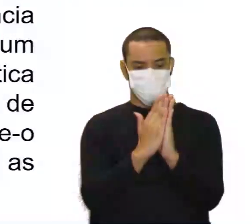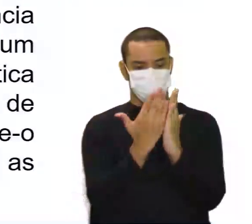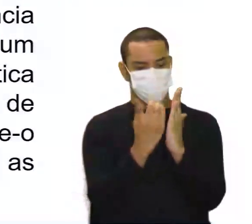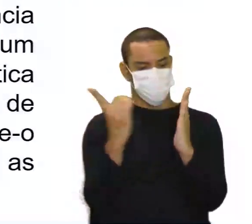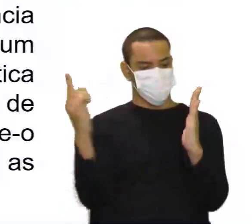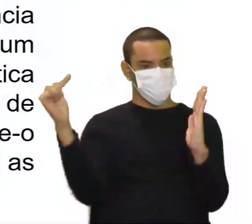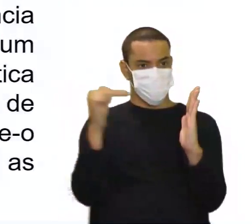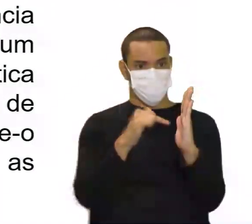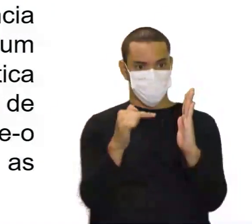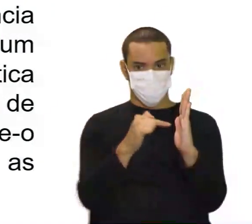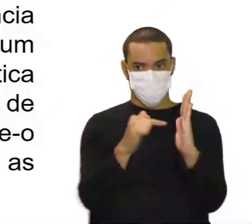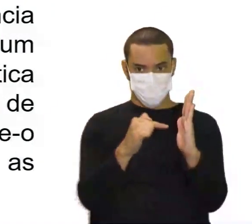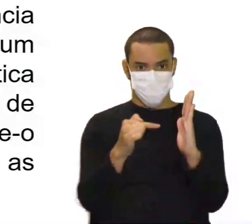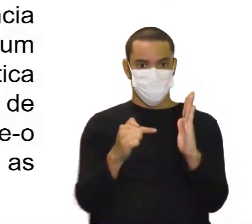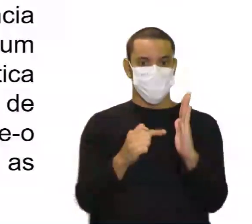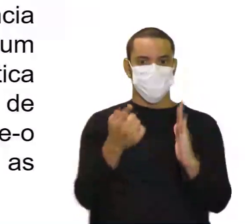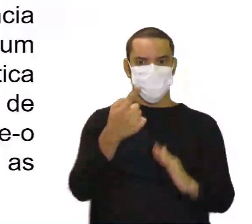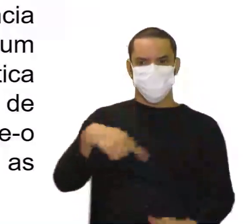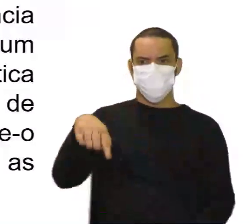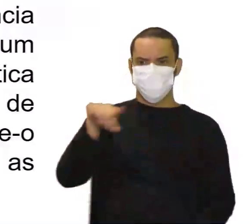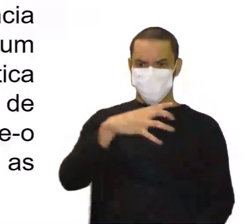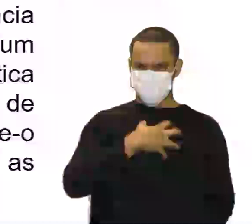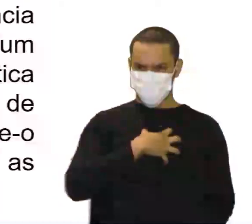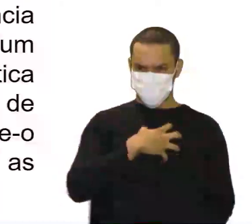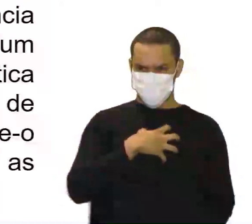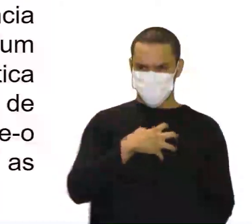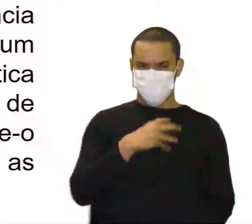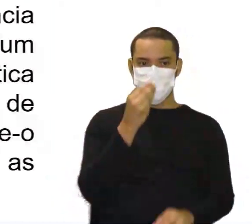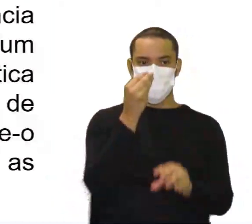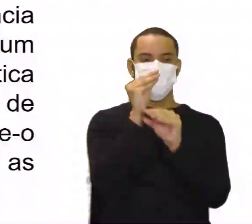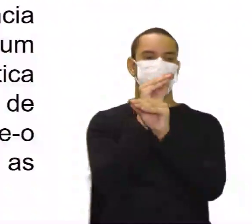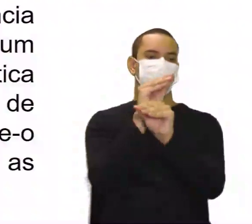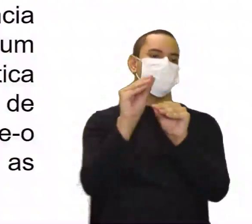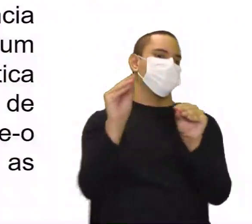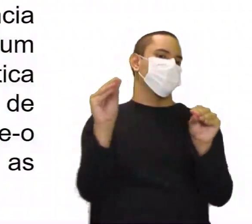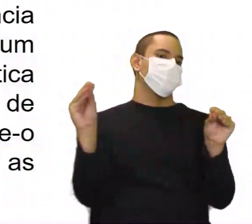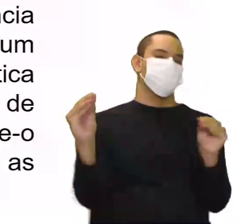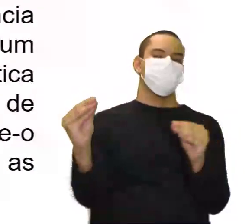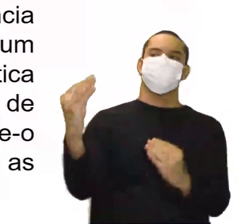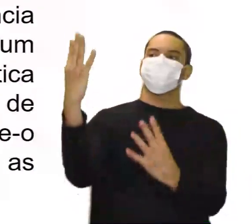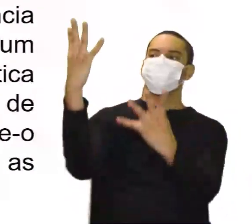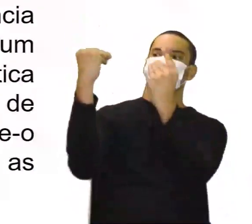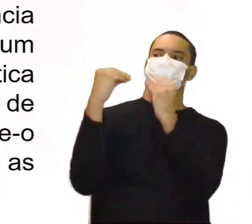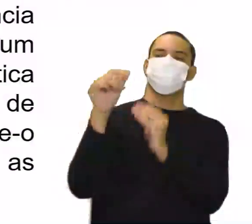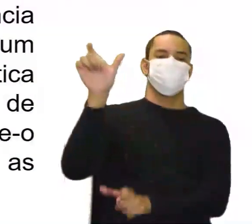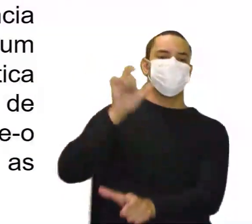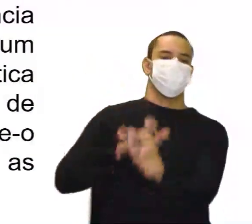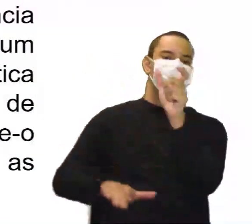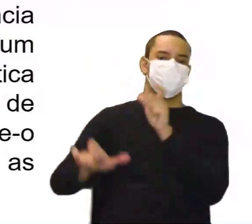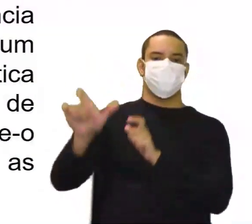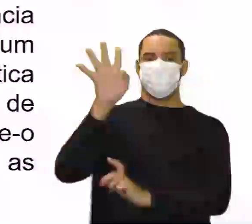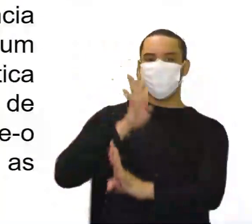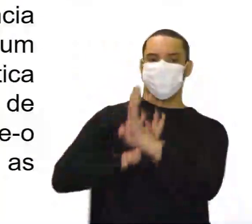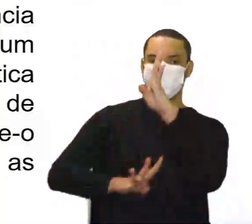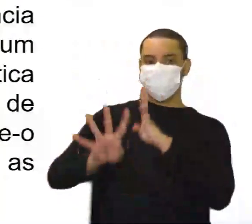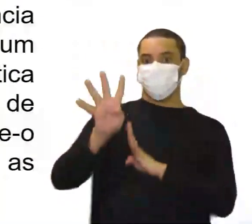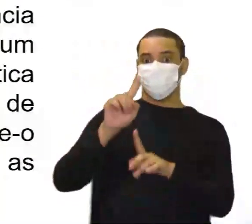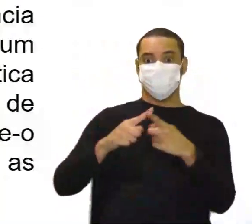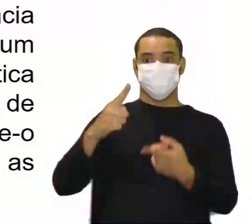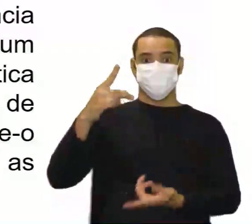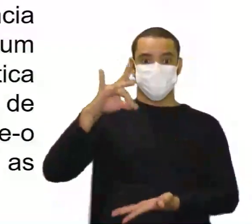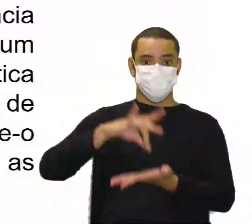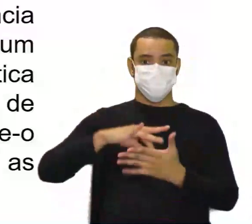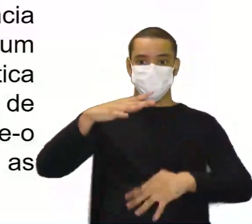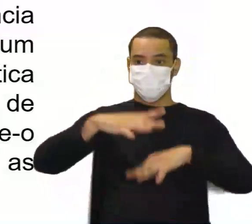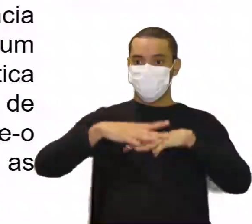Sagrada, a que torçam o sentido, desprezarei os seus ataques. As verdades matemáticas